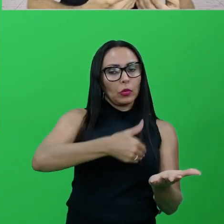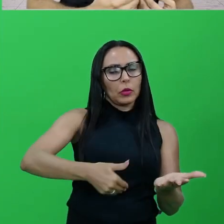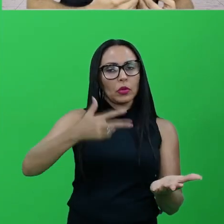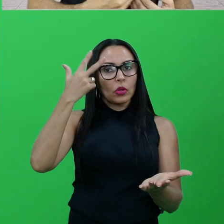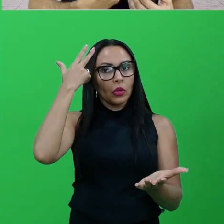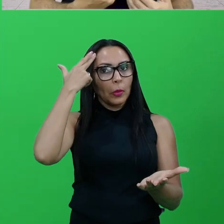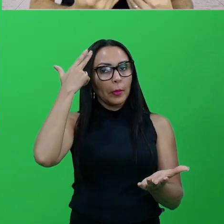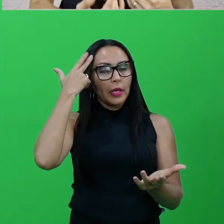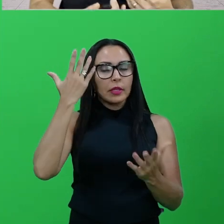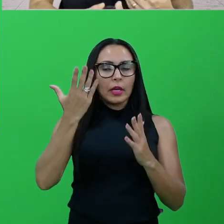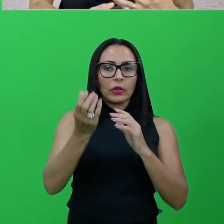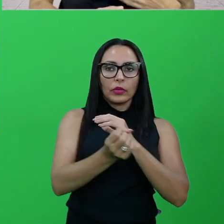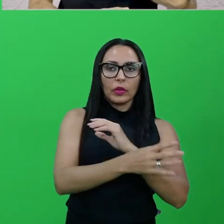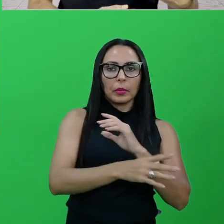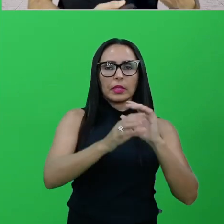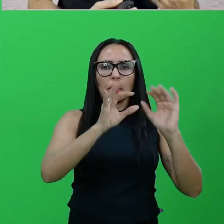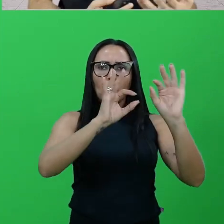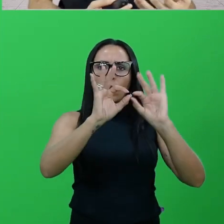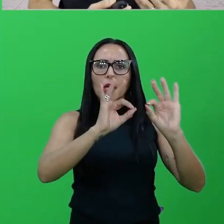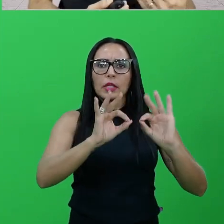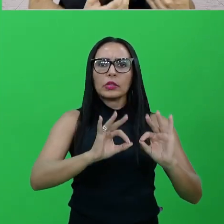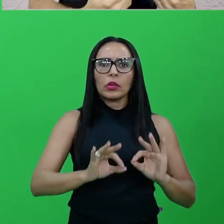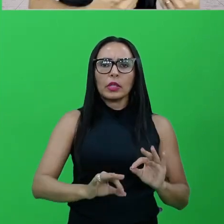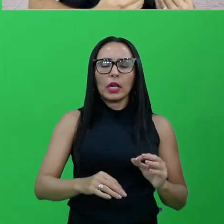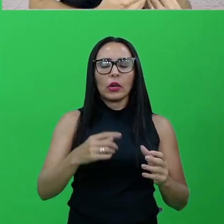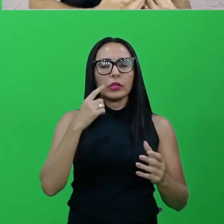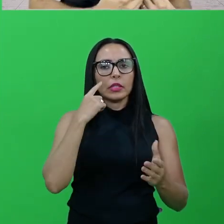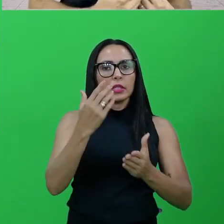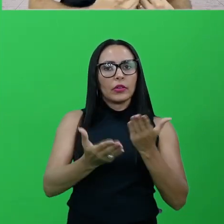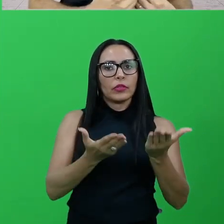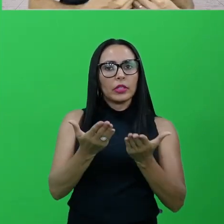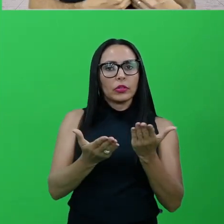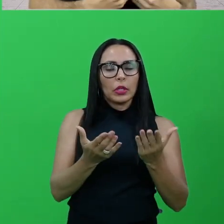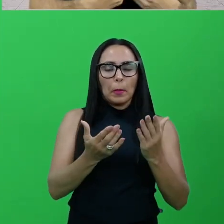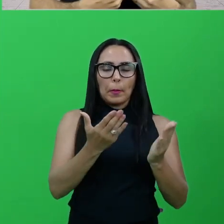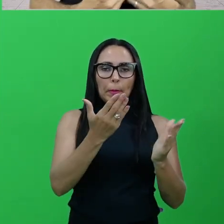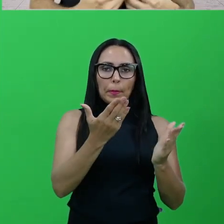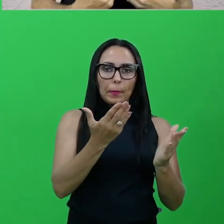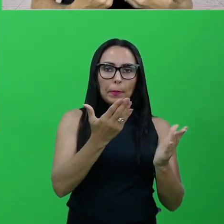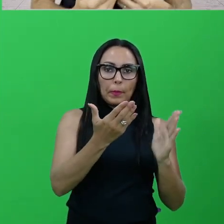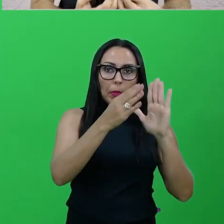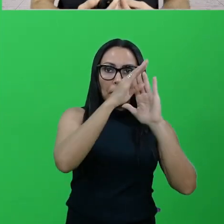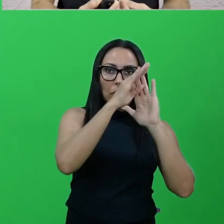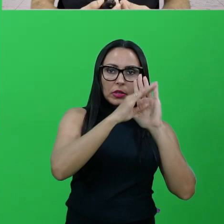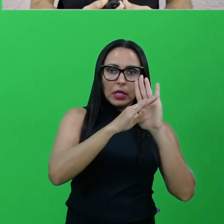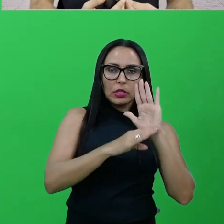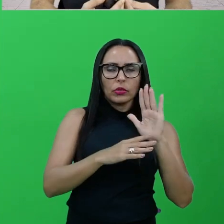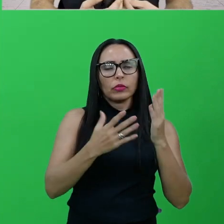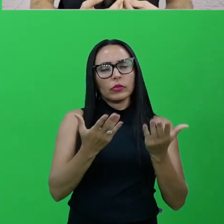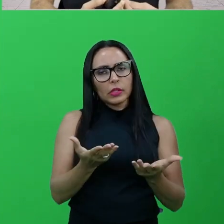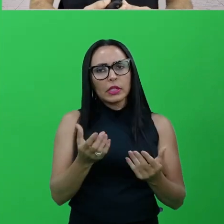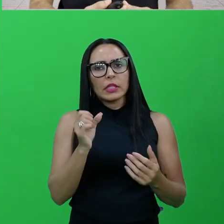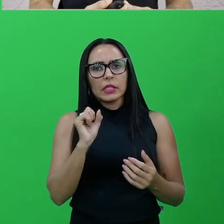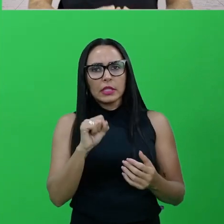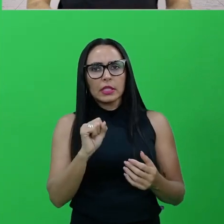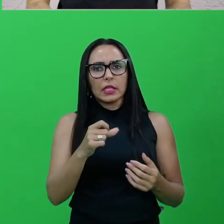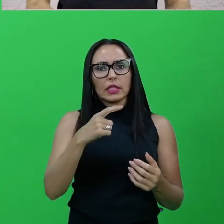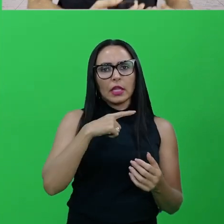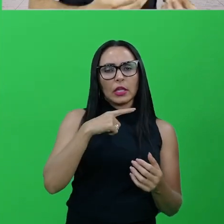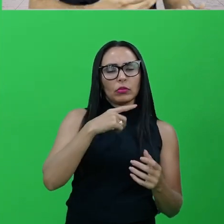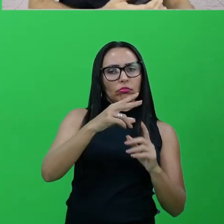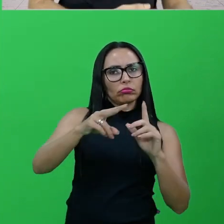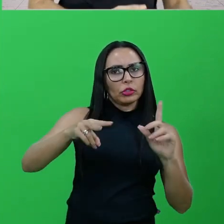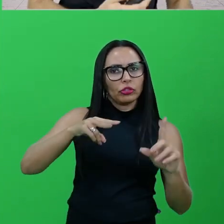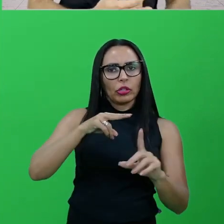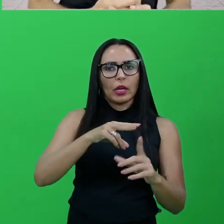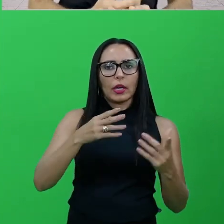uma inovação organizacional de serviço ou mesmo de processo vai normalmente ter um destaque, né,